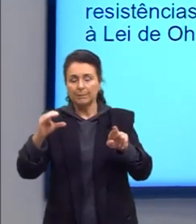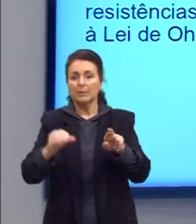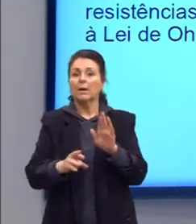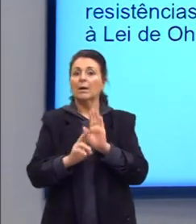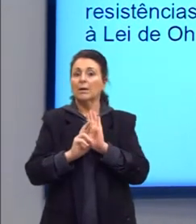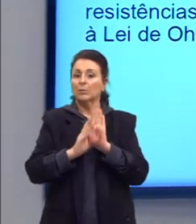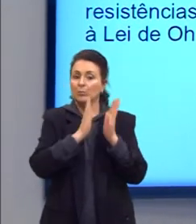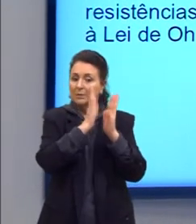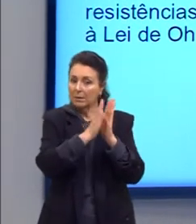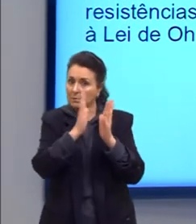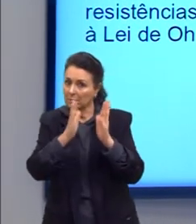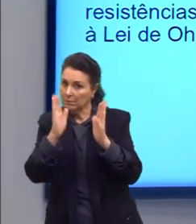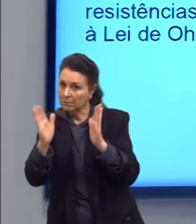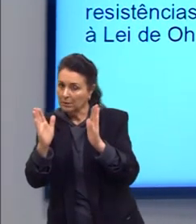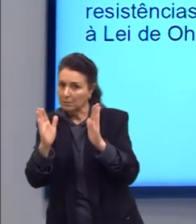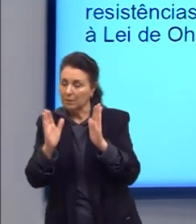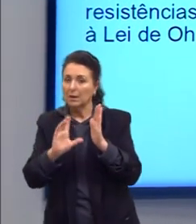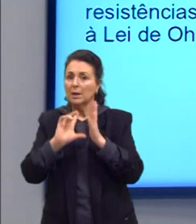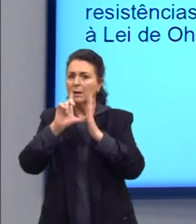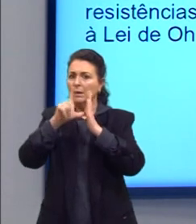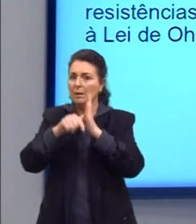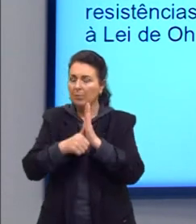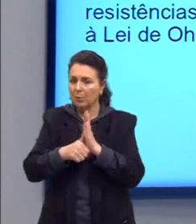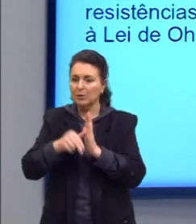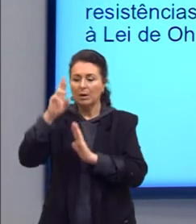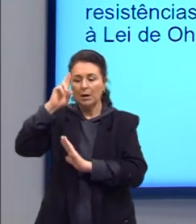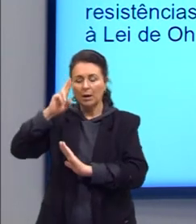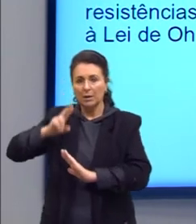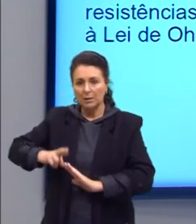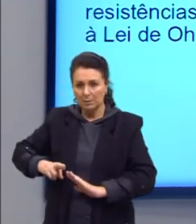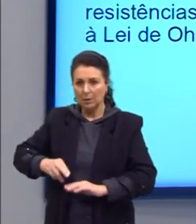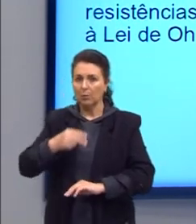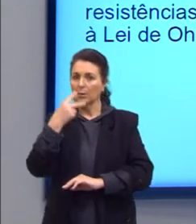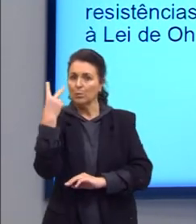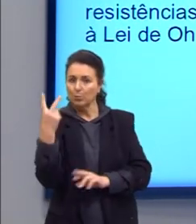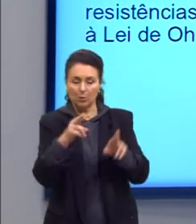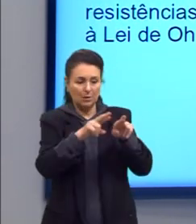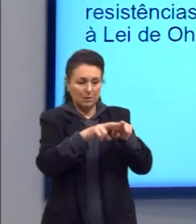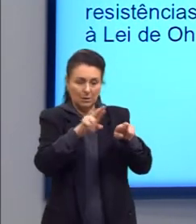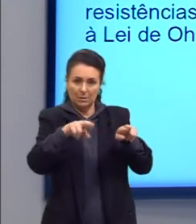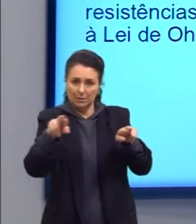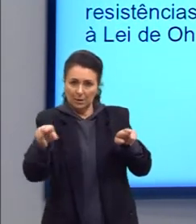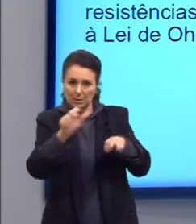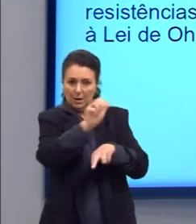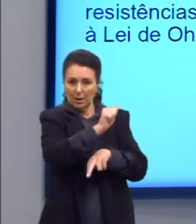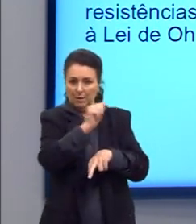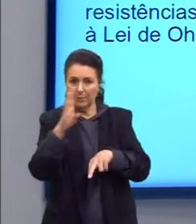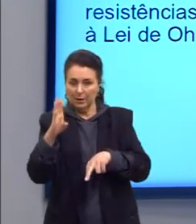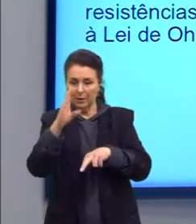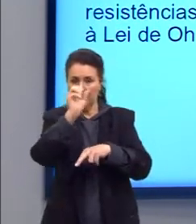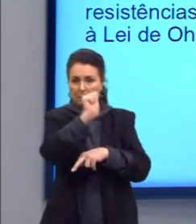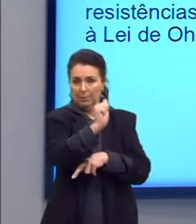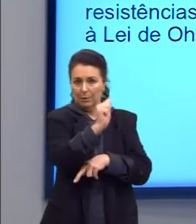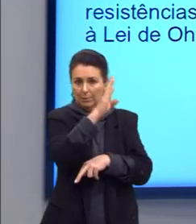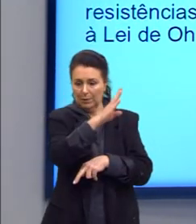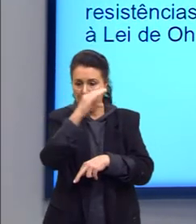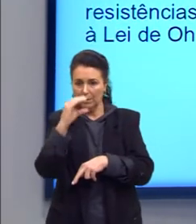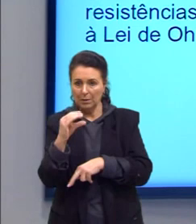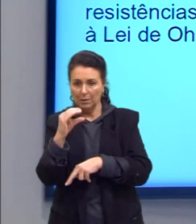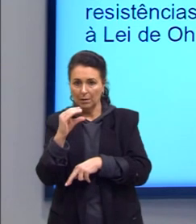respectivamente ao estabelecer a razão né dessas duas existências de absorver IBC